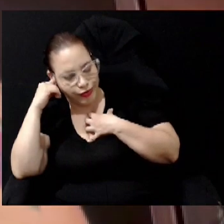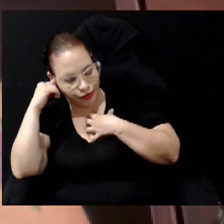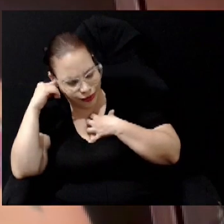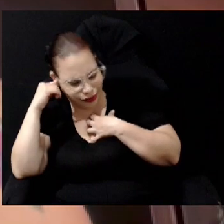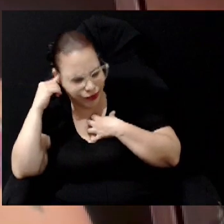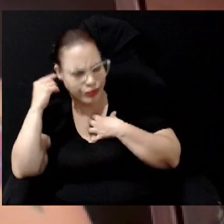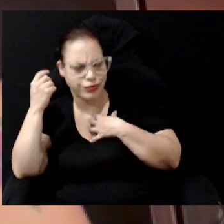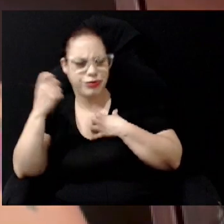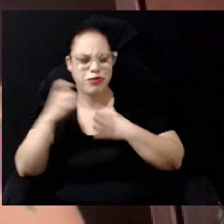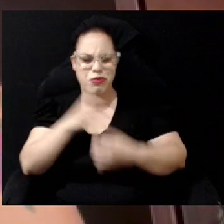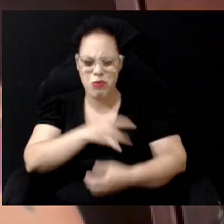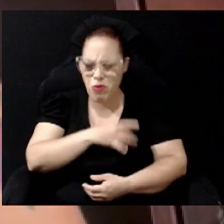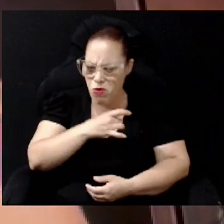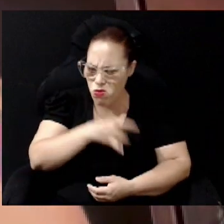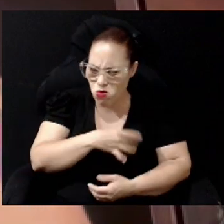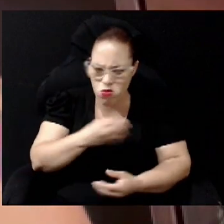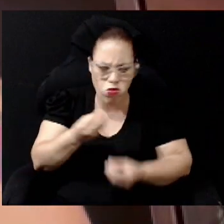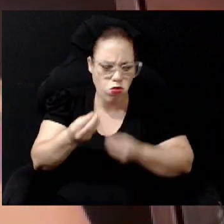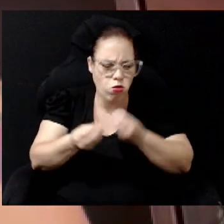medo. Então,